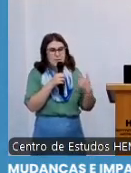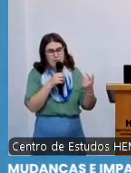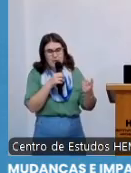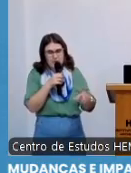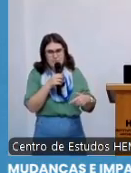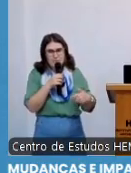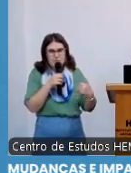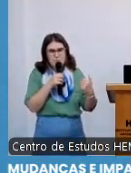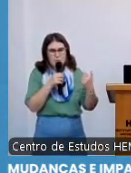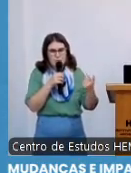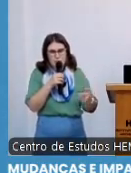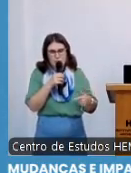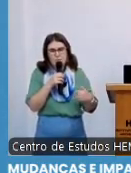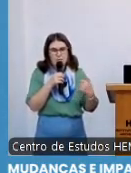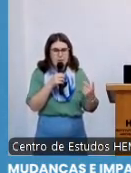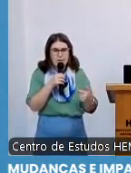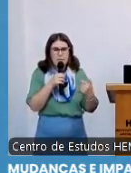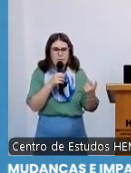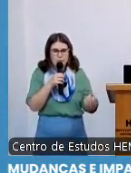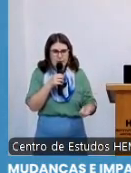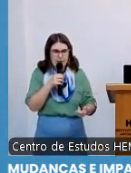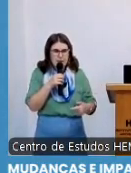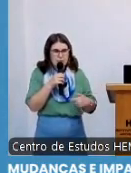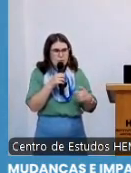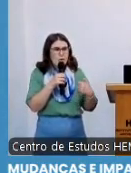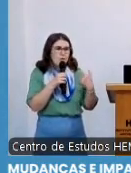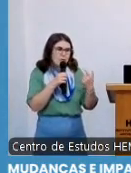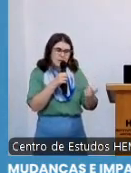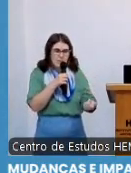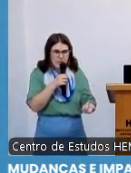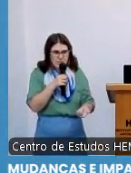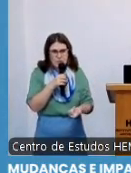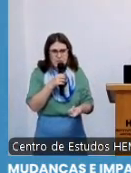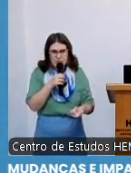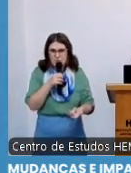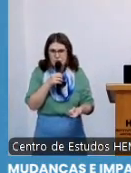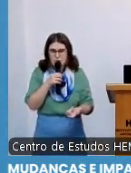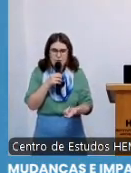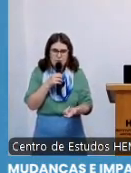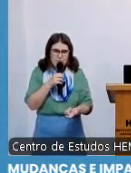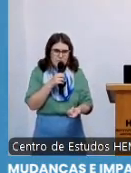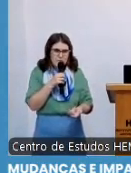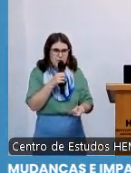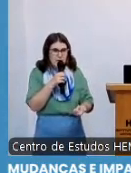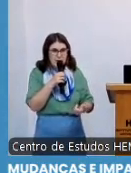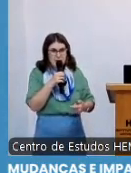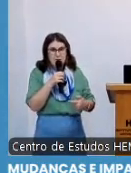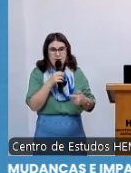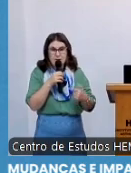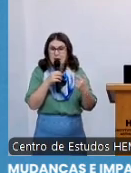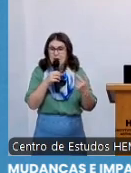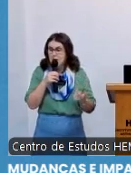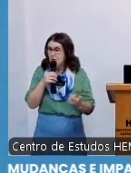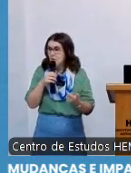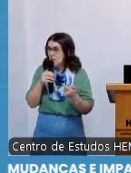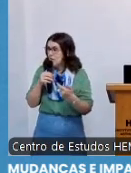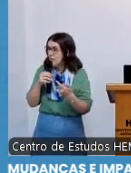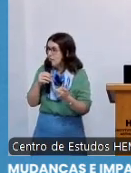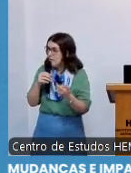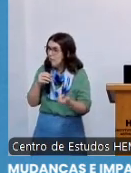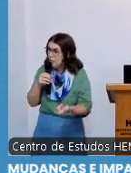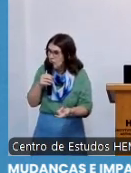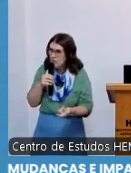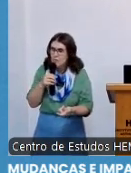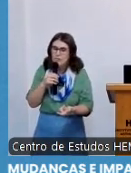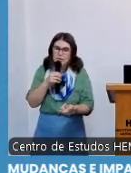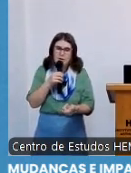uma preferência, então, para pessoas que tenham doutorado ou que tenham mais de 15 anos de experiência, e isso vai